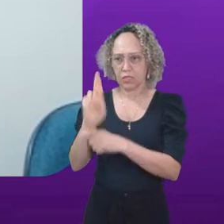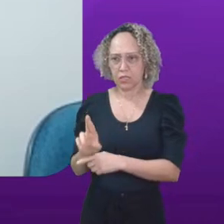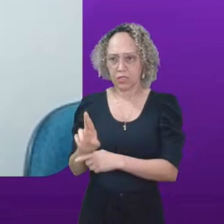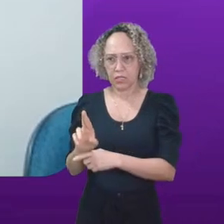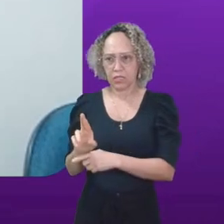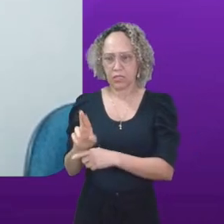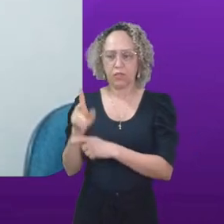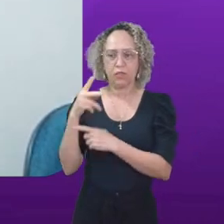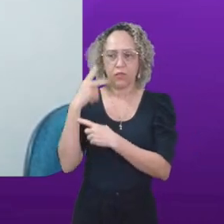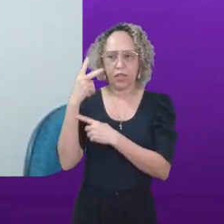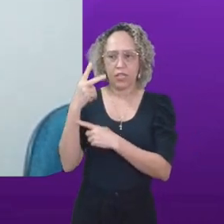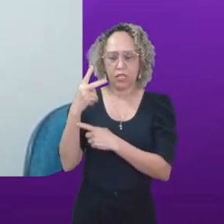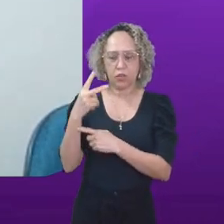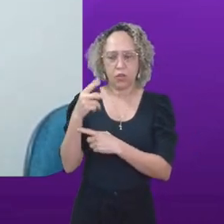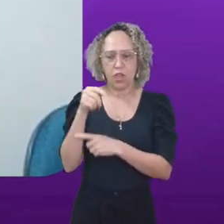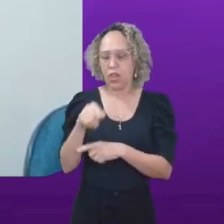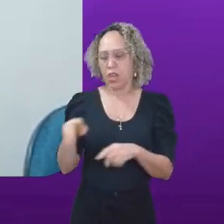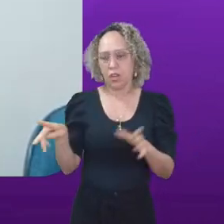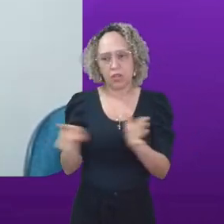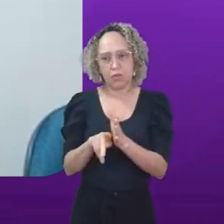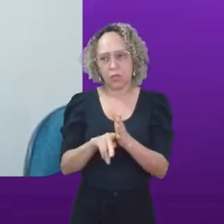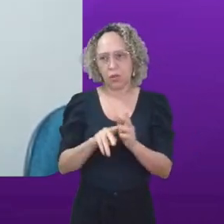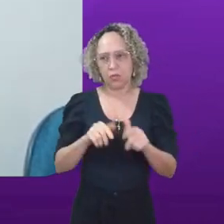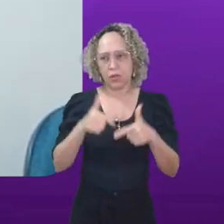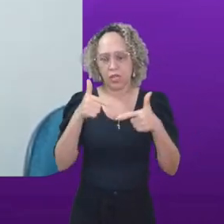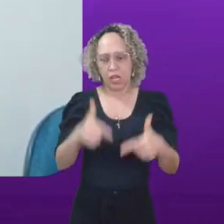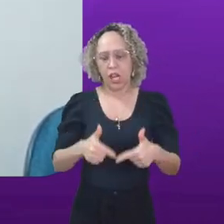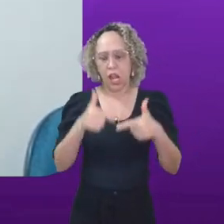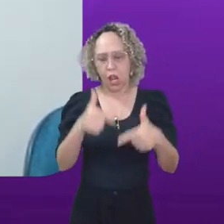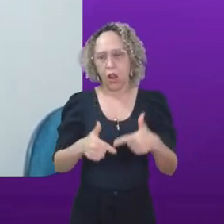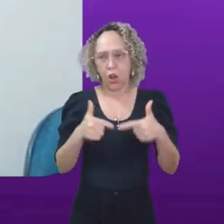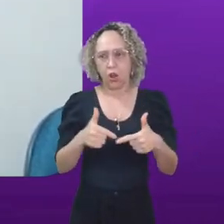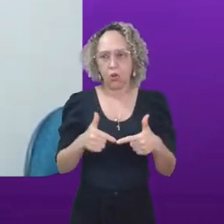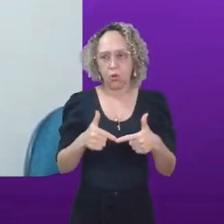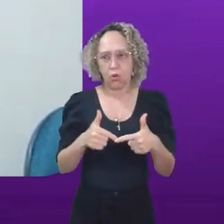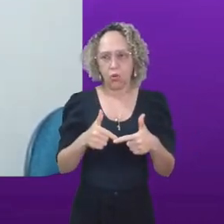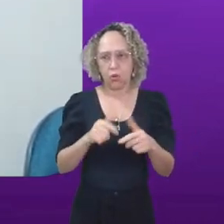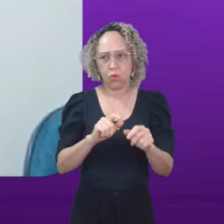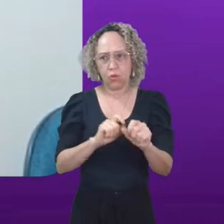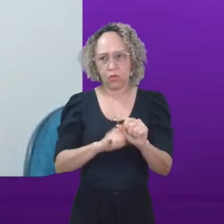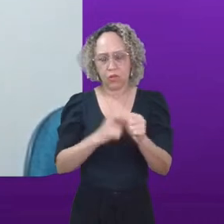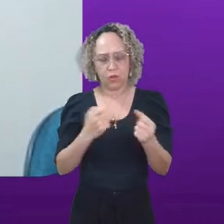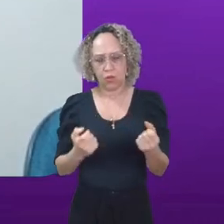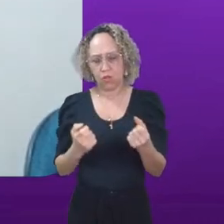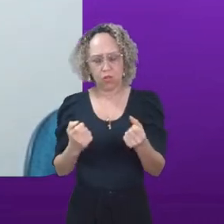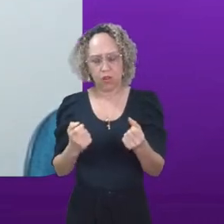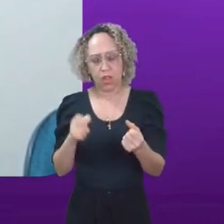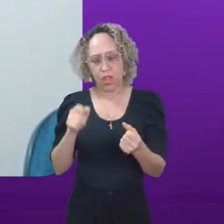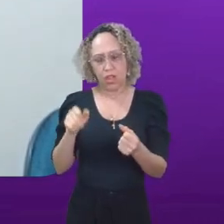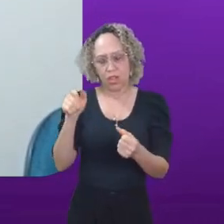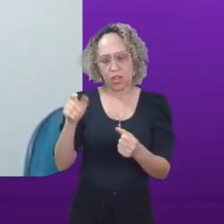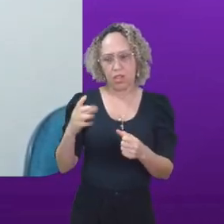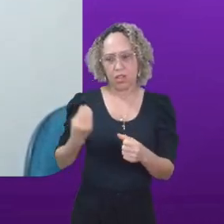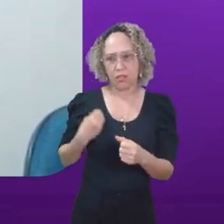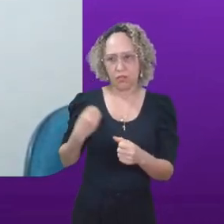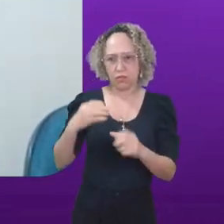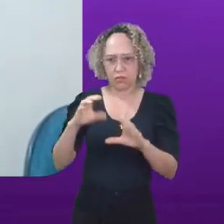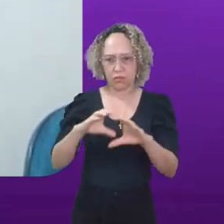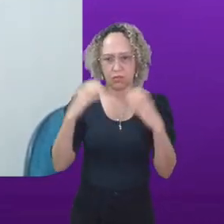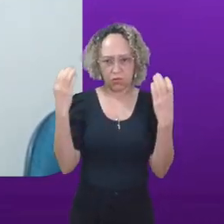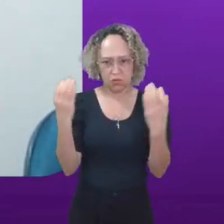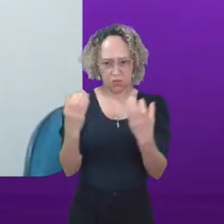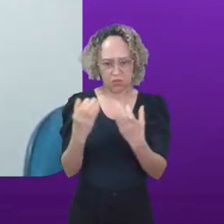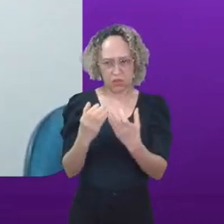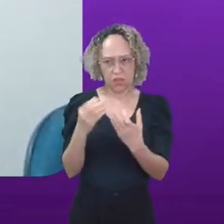ele não é da luta, Não é da luta quilombola e não é da luta desse contexto negro, Apesar de ser morador da comunidade, se